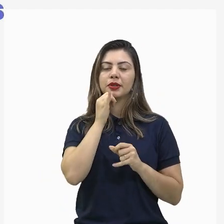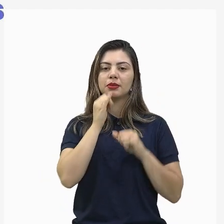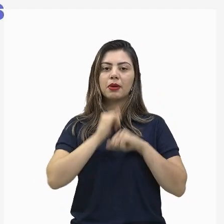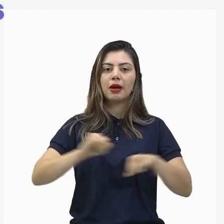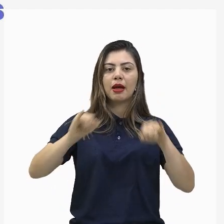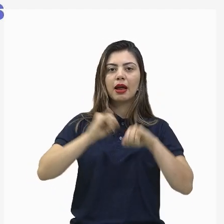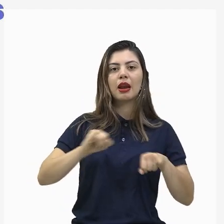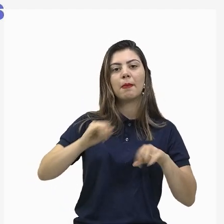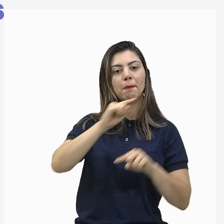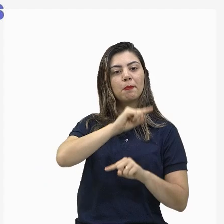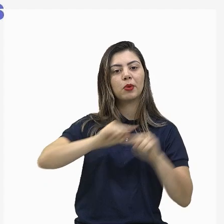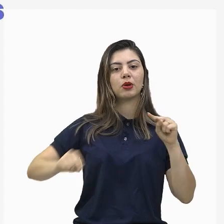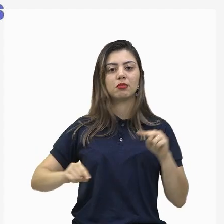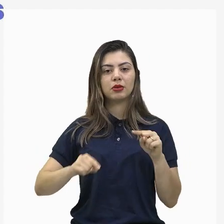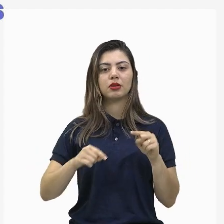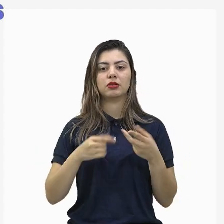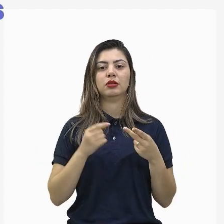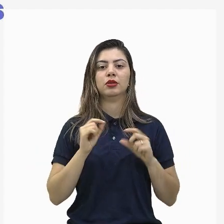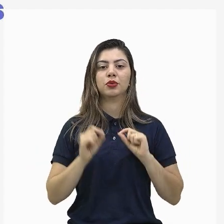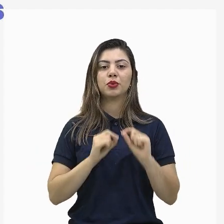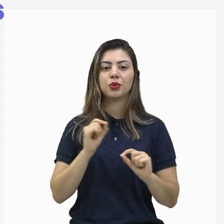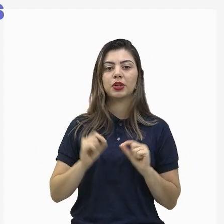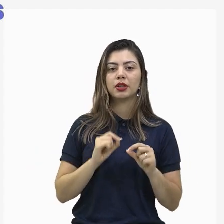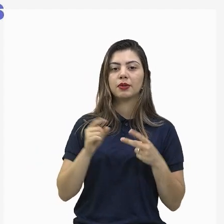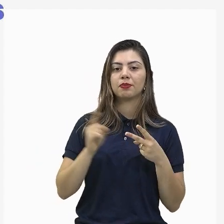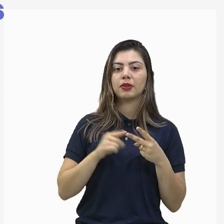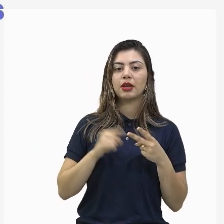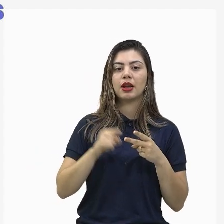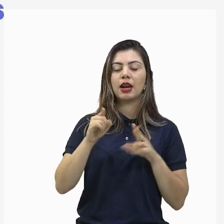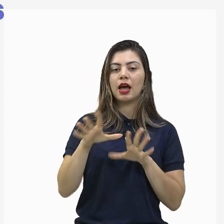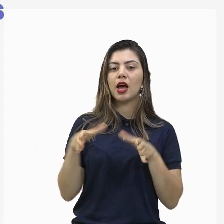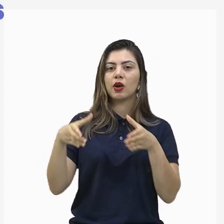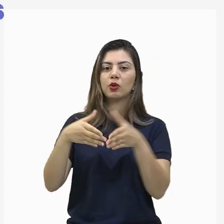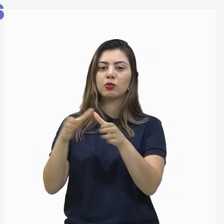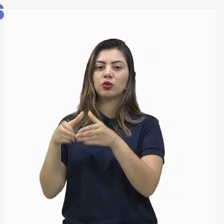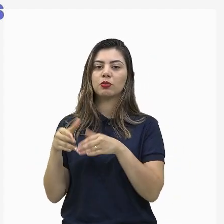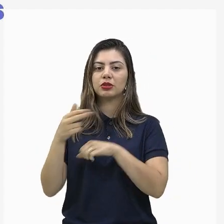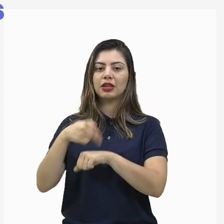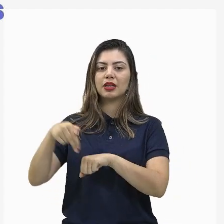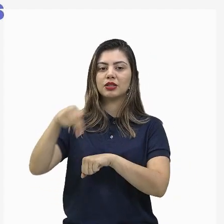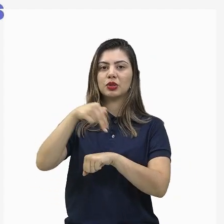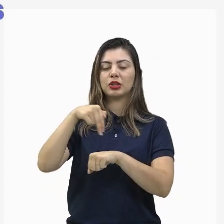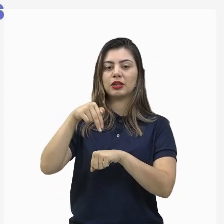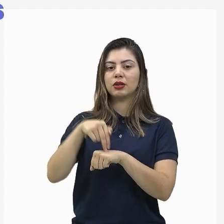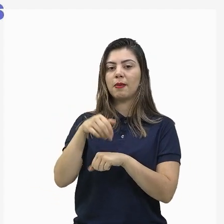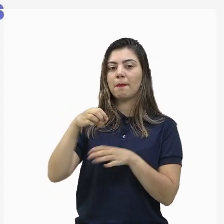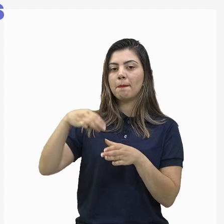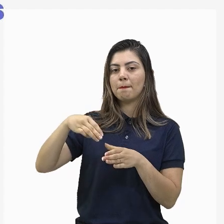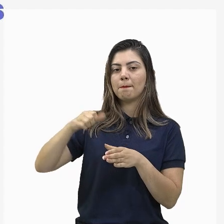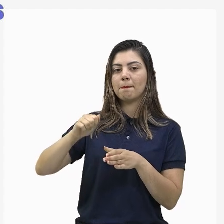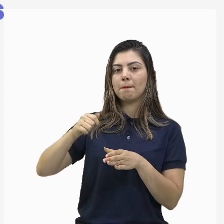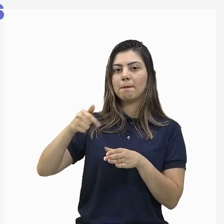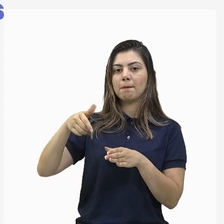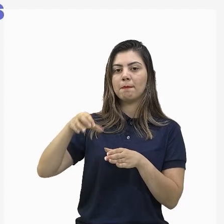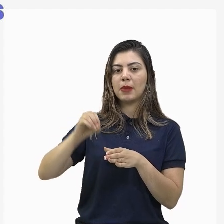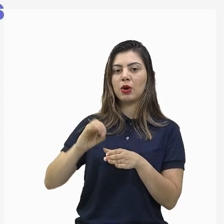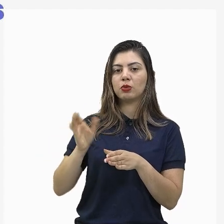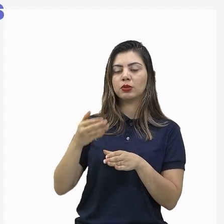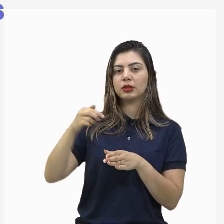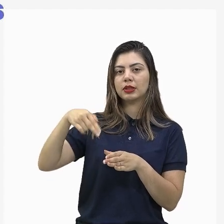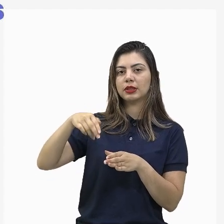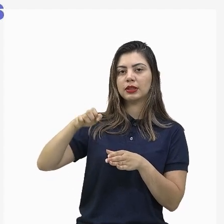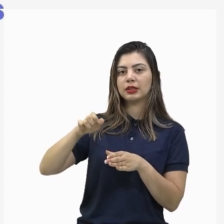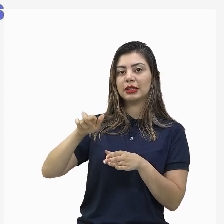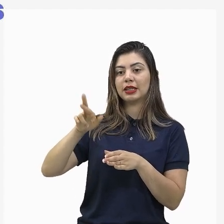Sérvia anti-austríaca, dissolução da sociedade nacionalista como Mão Negra, né, já que foi aí acusado